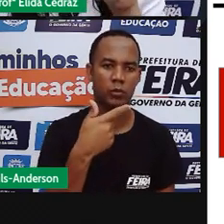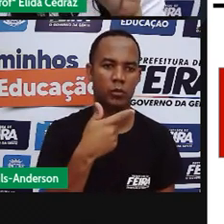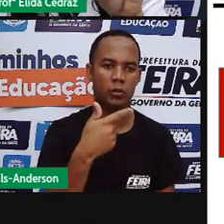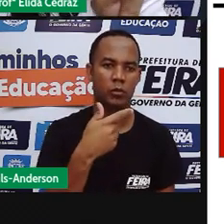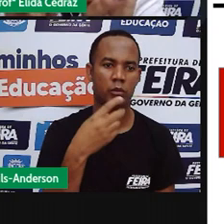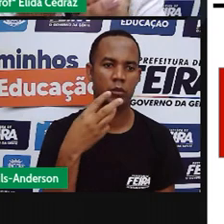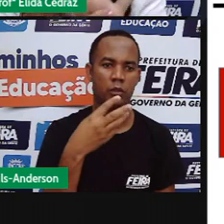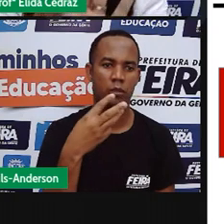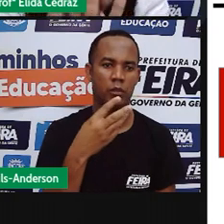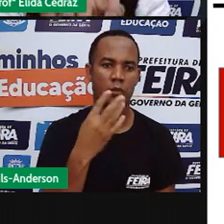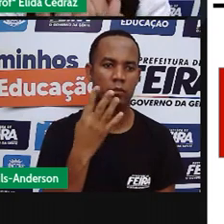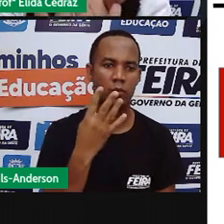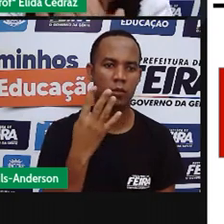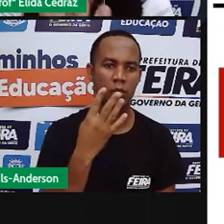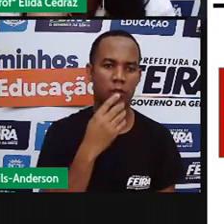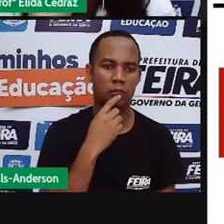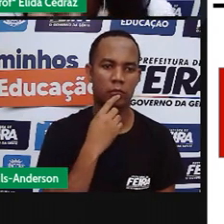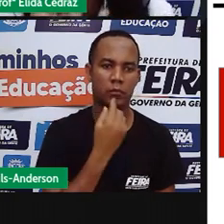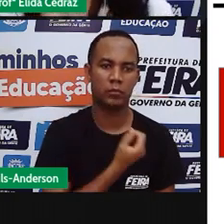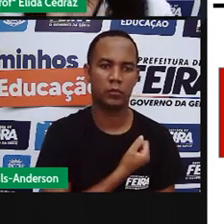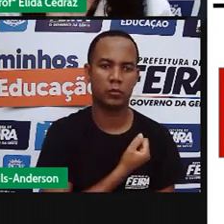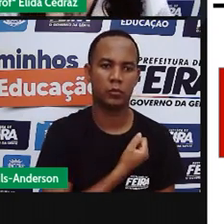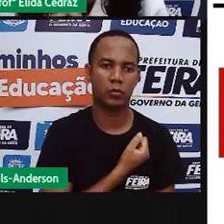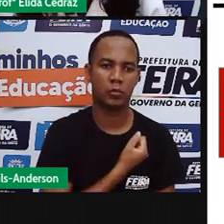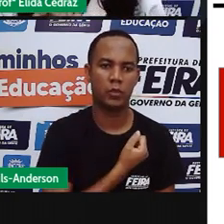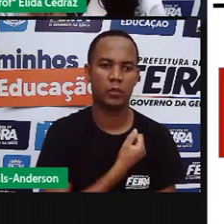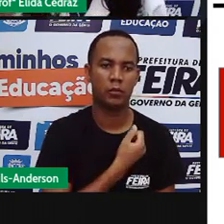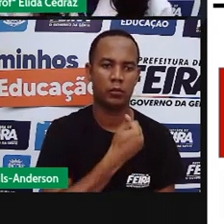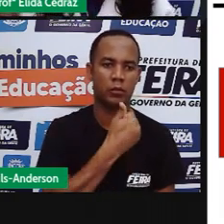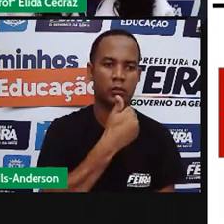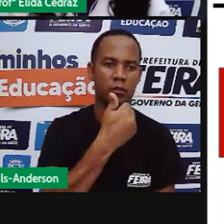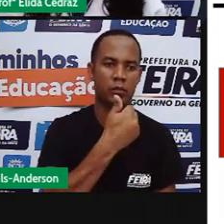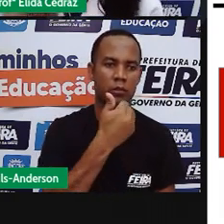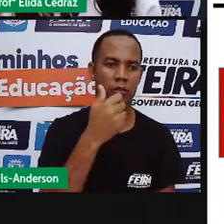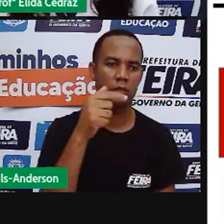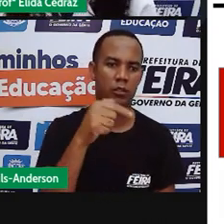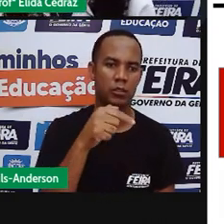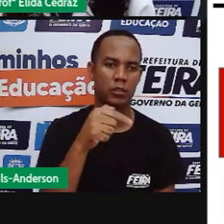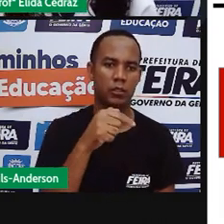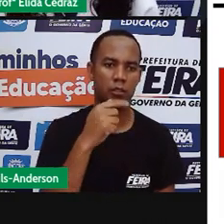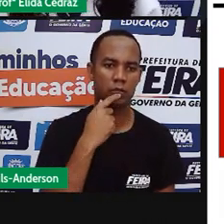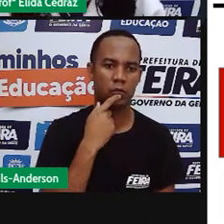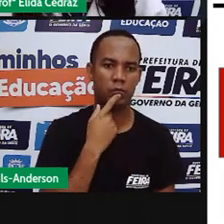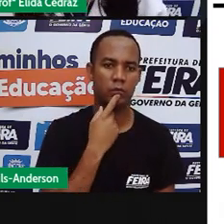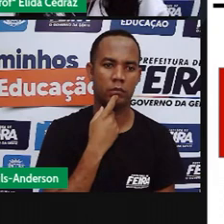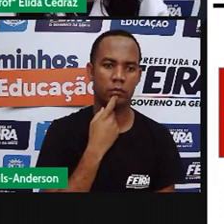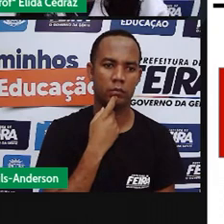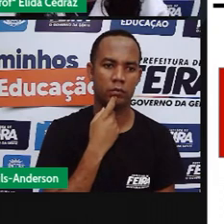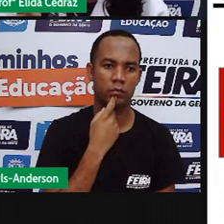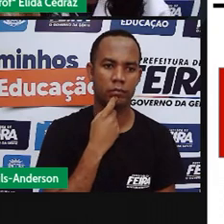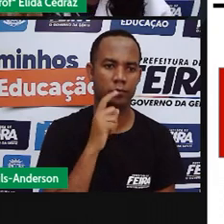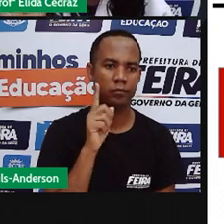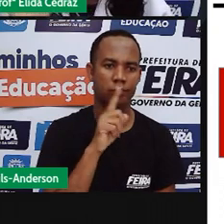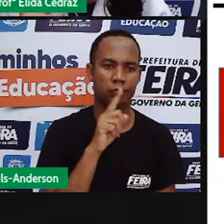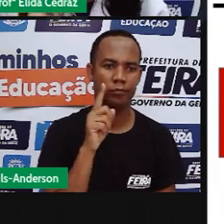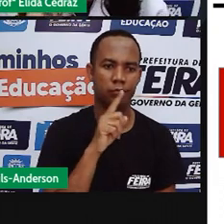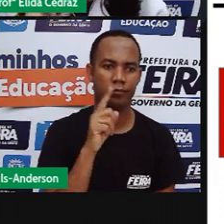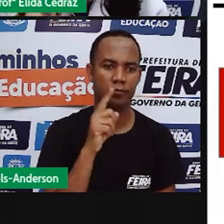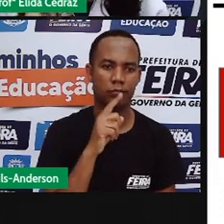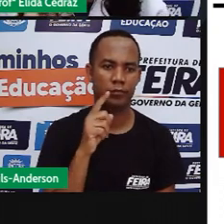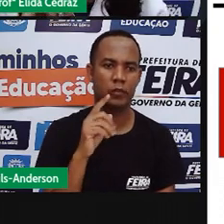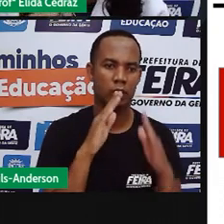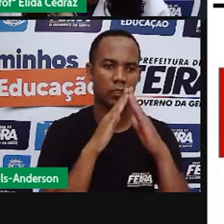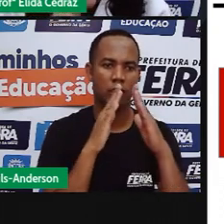3, 4. Deu número 17. E vamos pular mais alguma? Não. Olha quantas